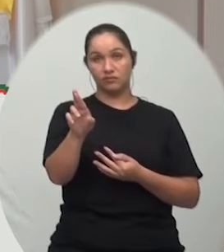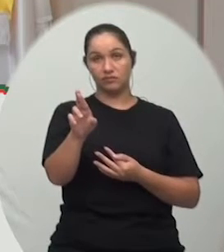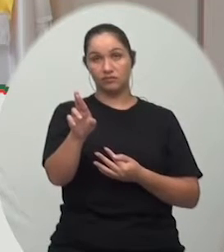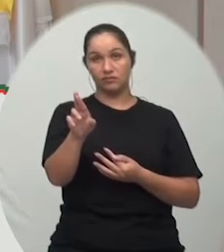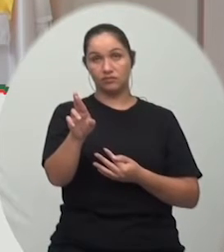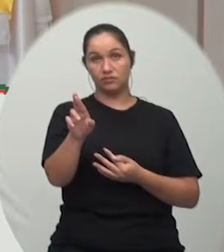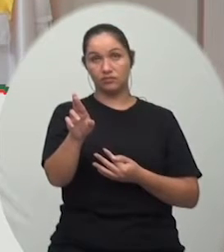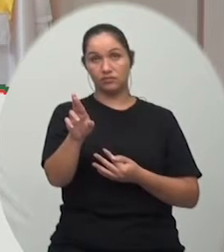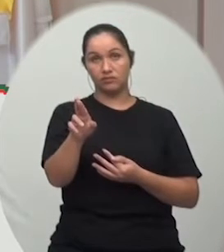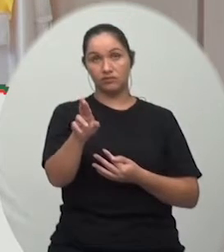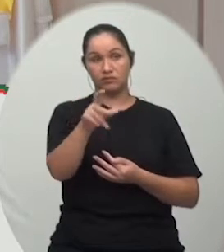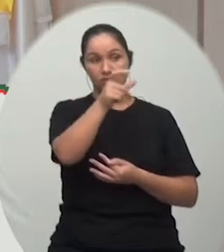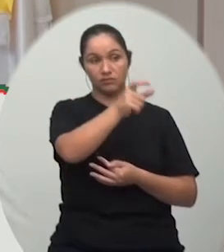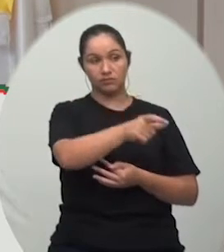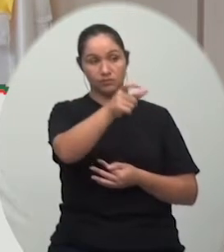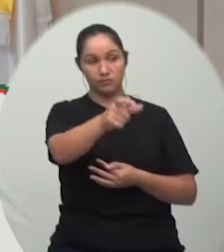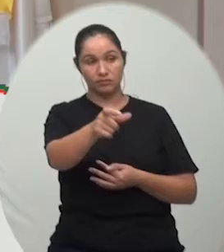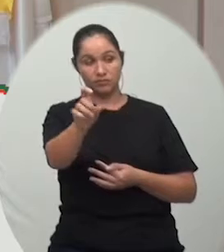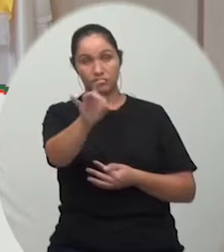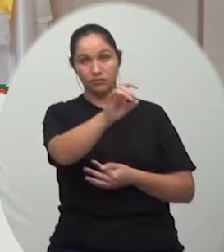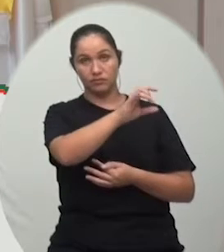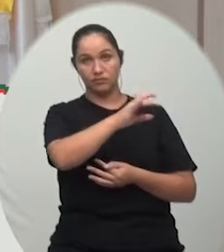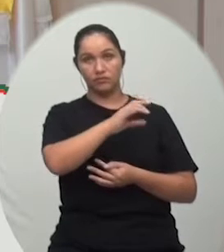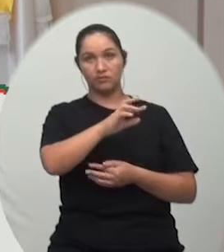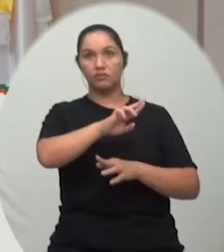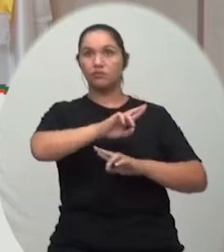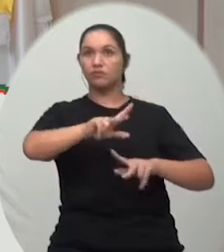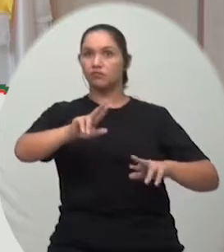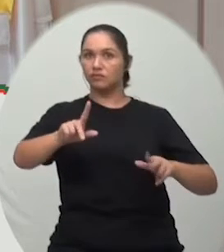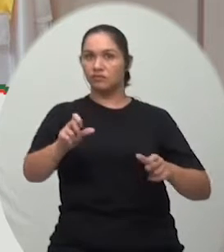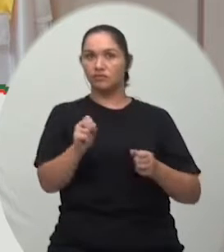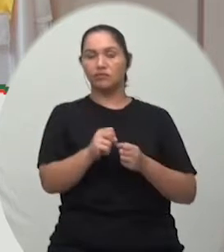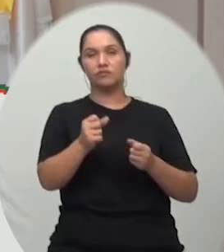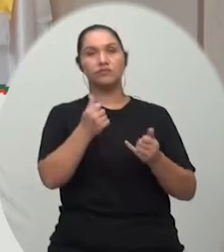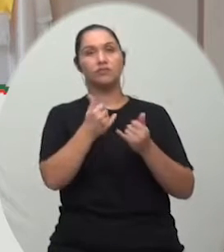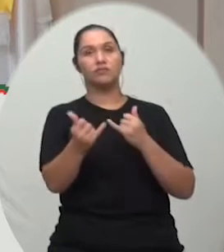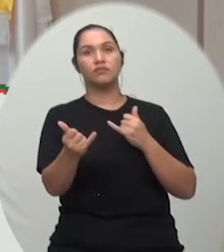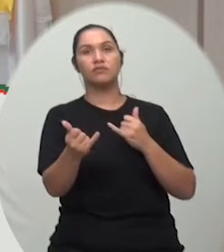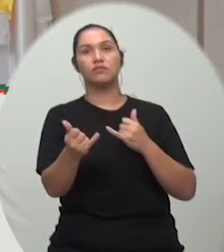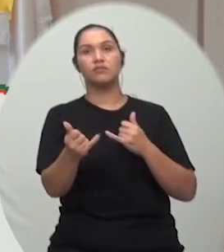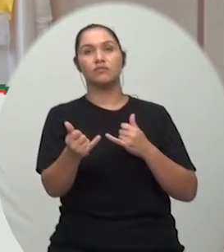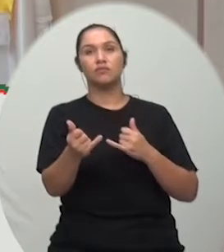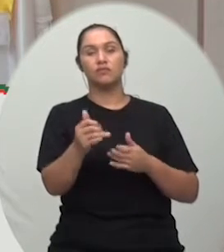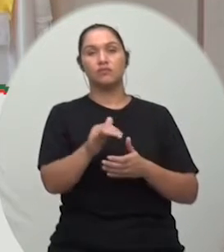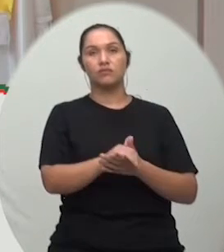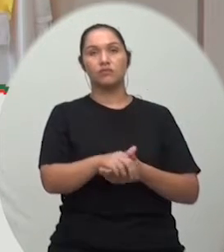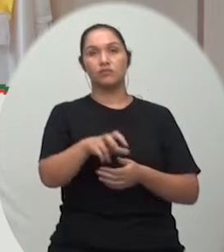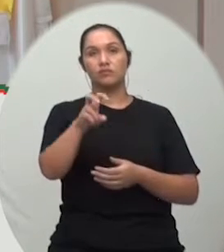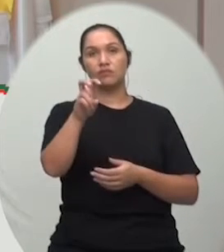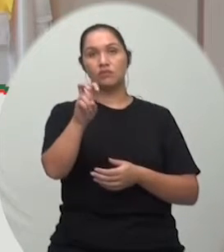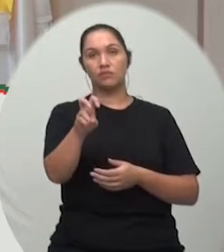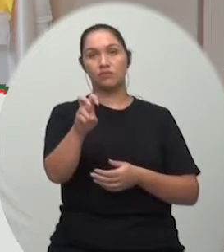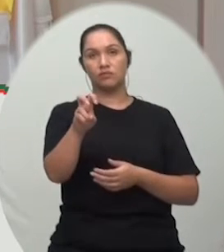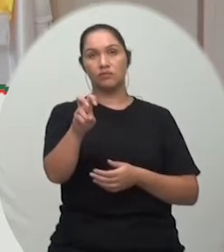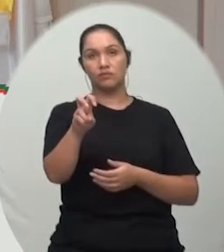família faz uma diferença. 38 vezes 5 pessoas, 10 pessoas daria